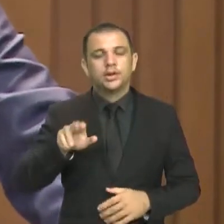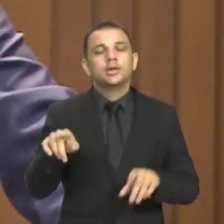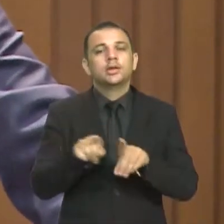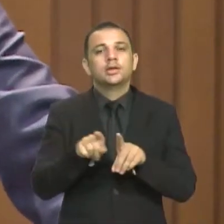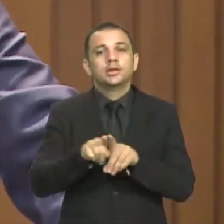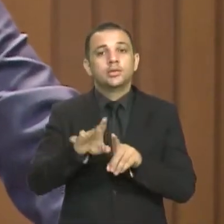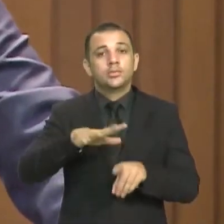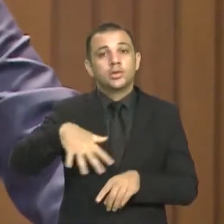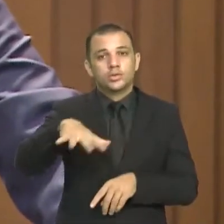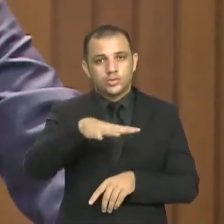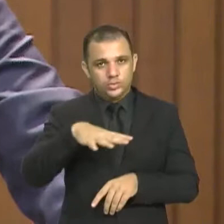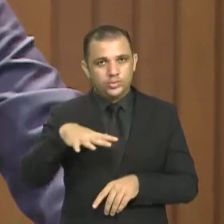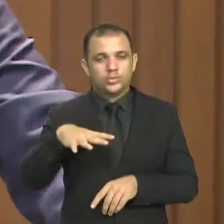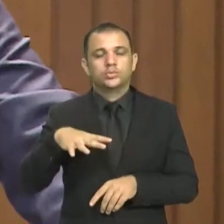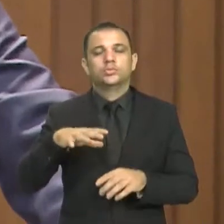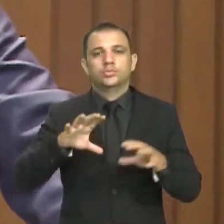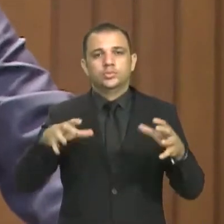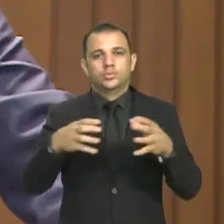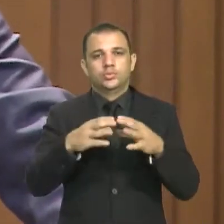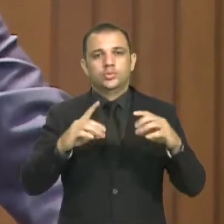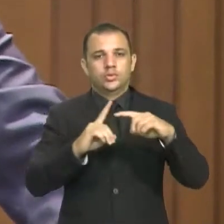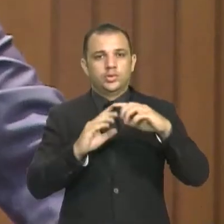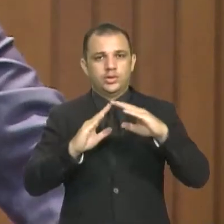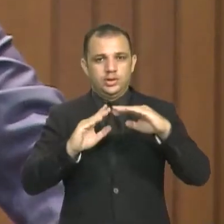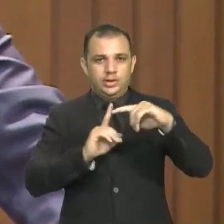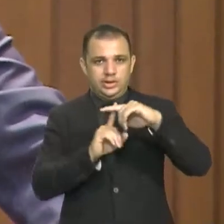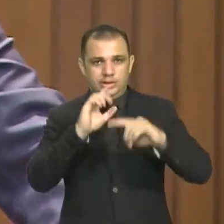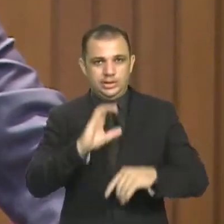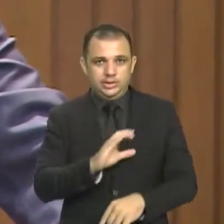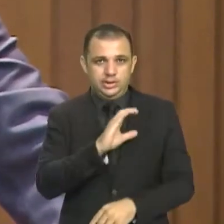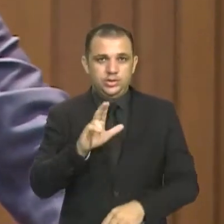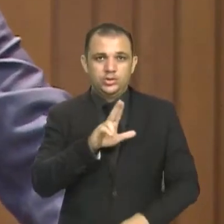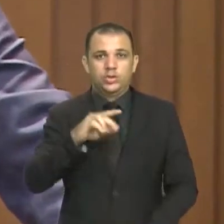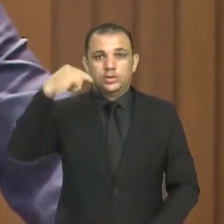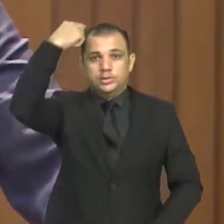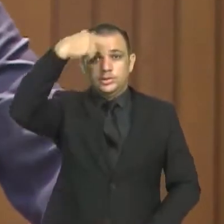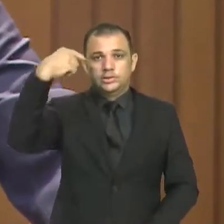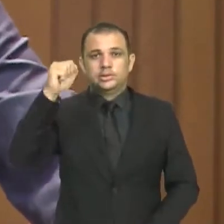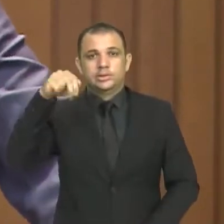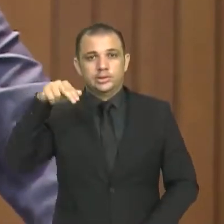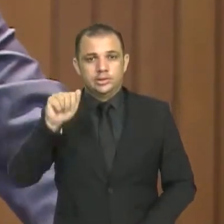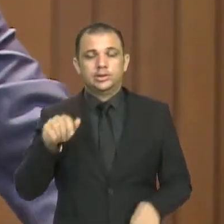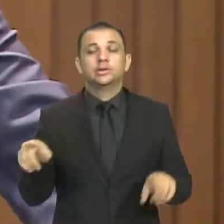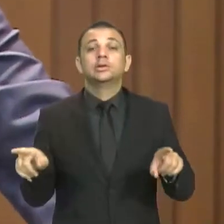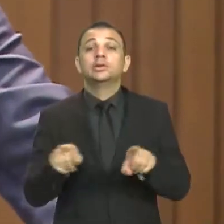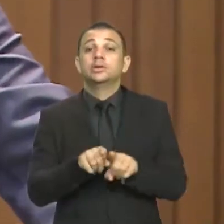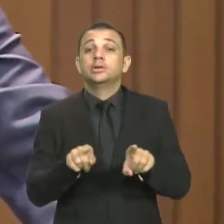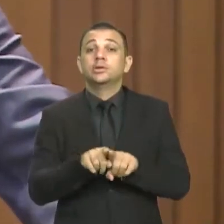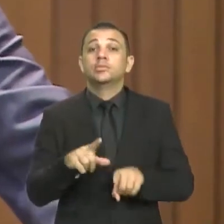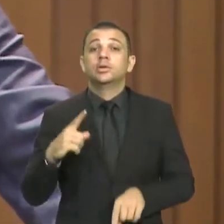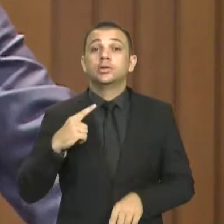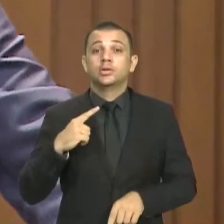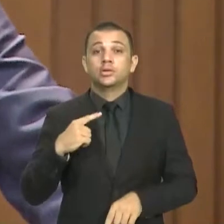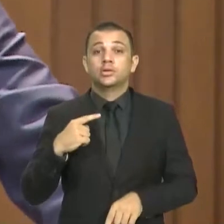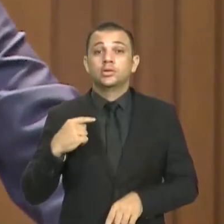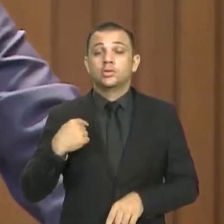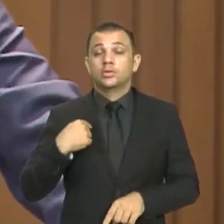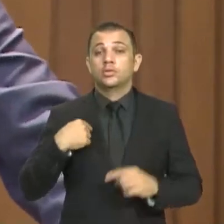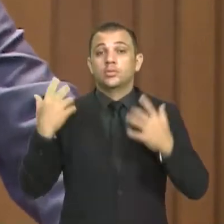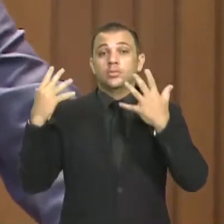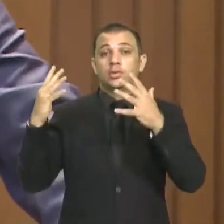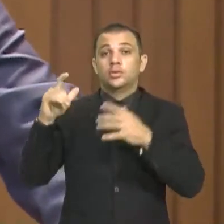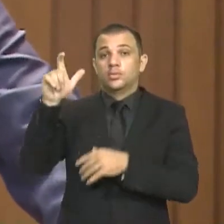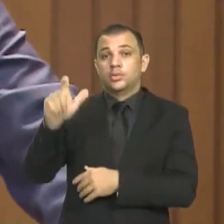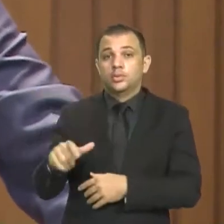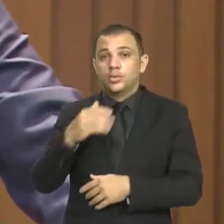Ana. Faço questão de parabenizar o querido amigo bispo Dom